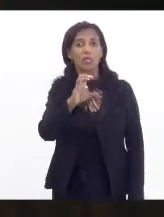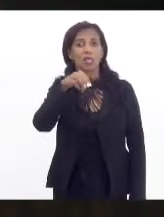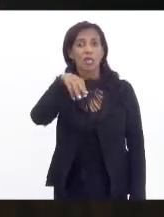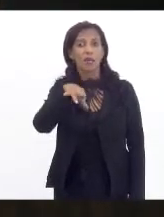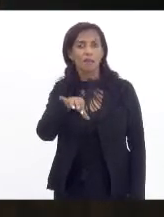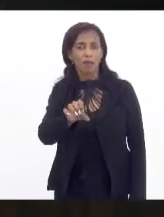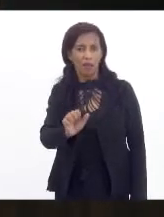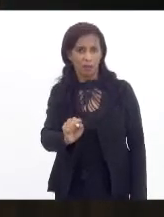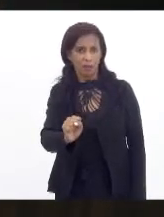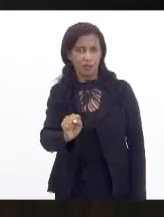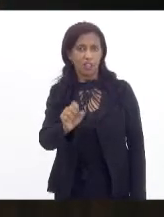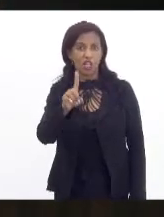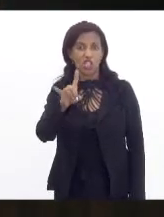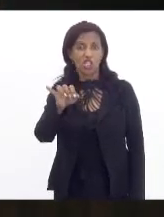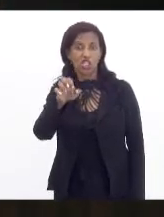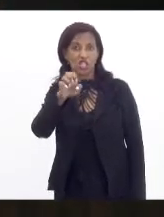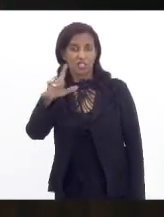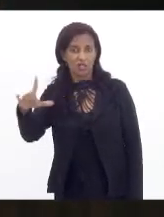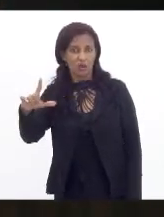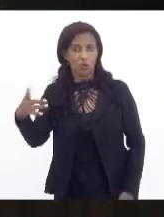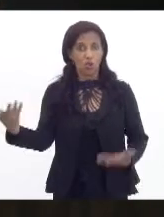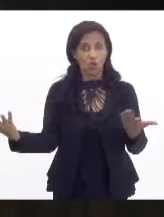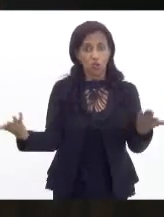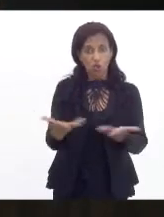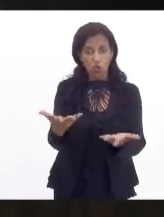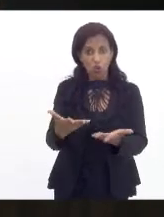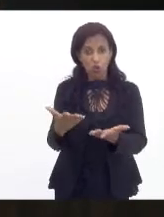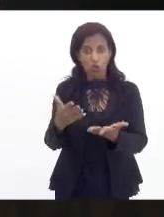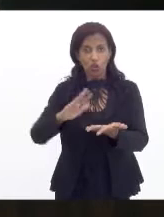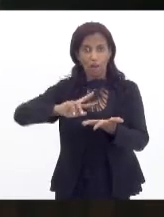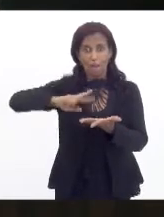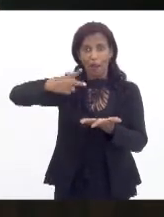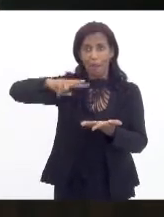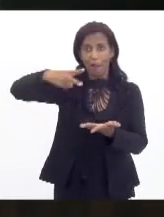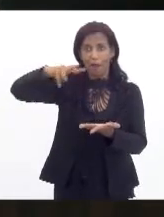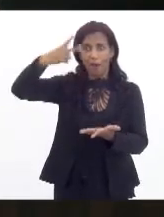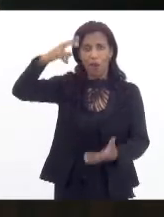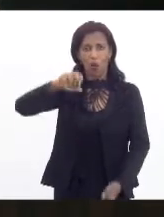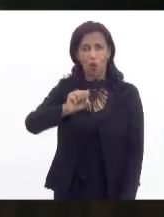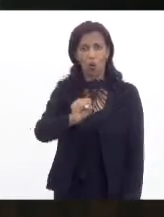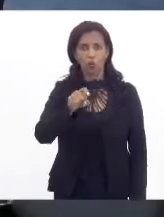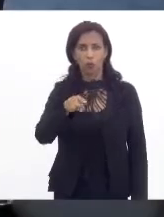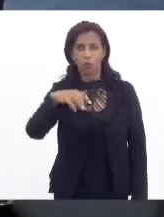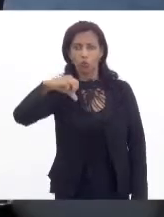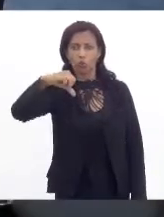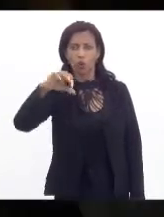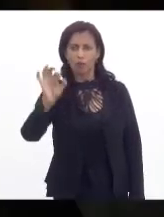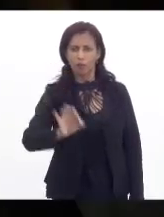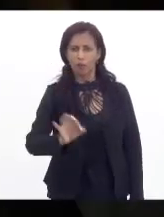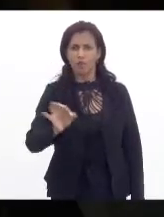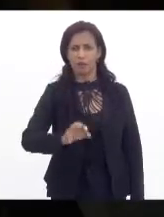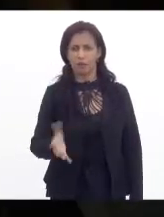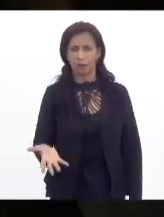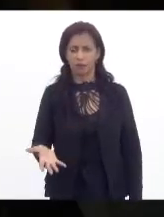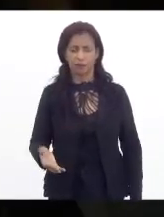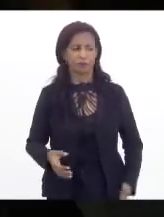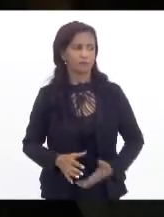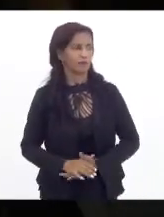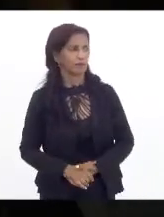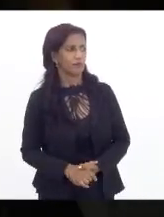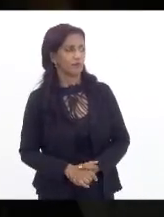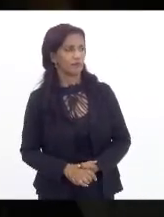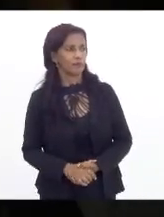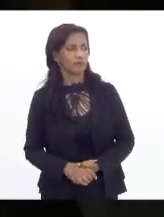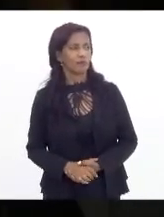do diesel. E hoje, só hoje, é um aumento de 8,9%. Presidente, o